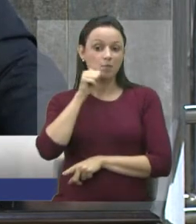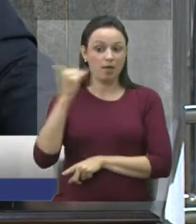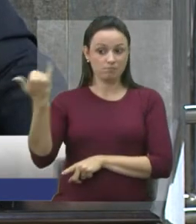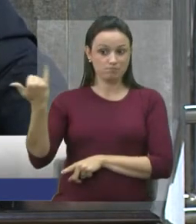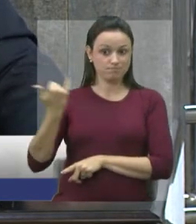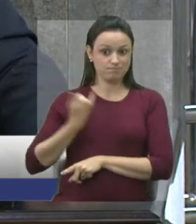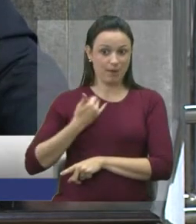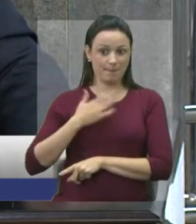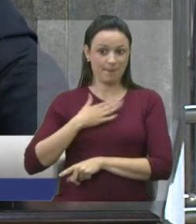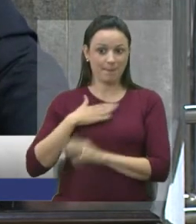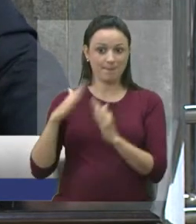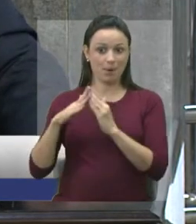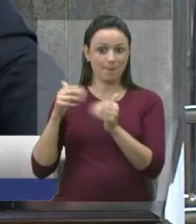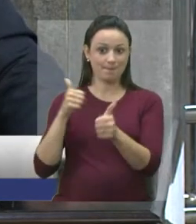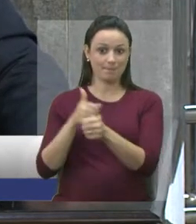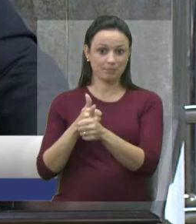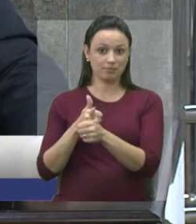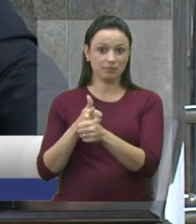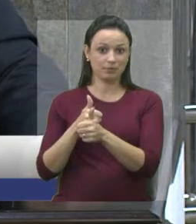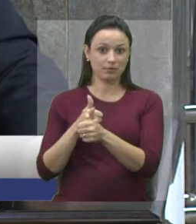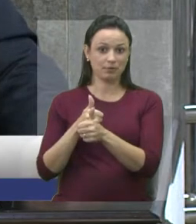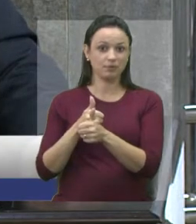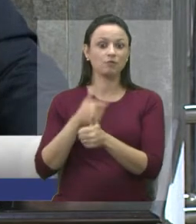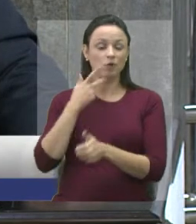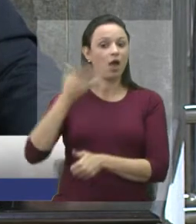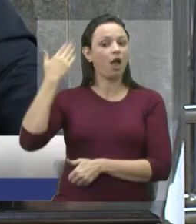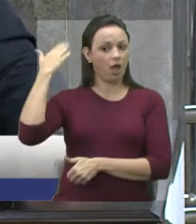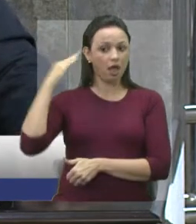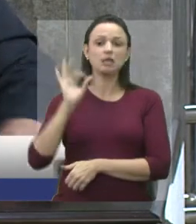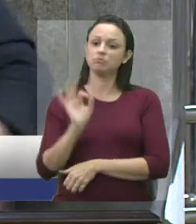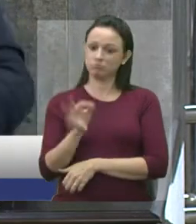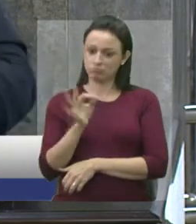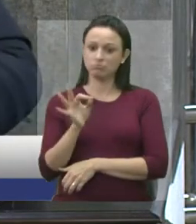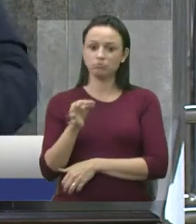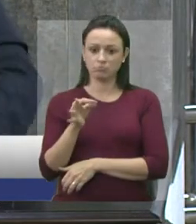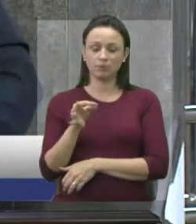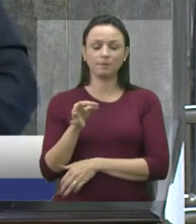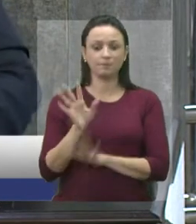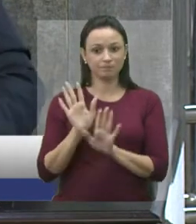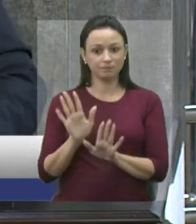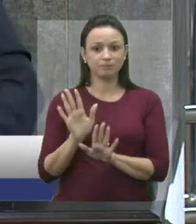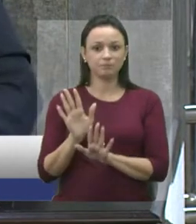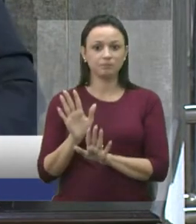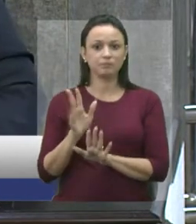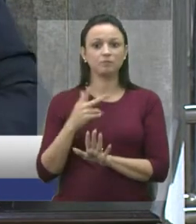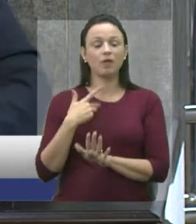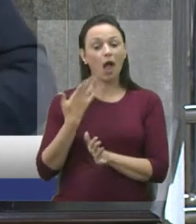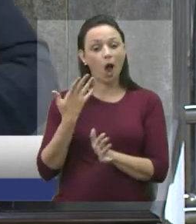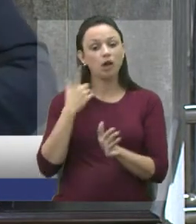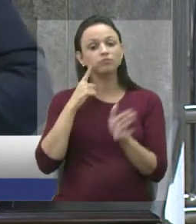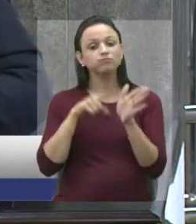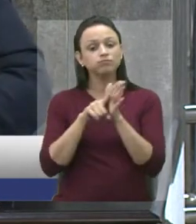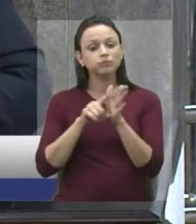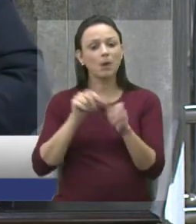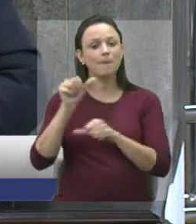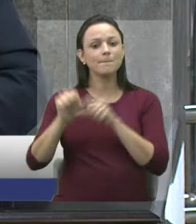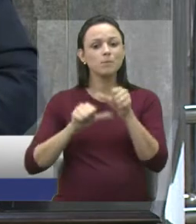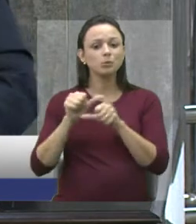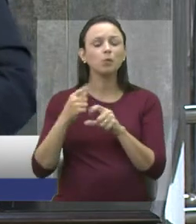esse caso também confirmou que era assim. Estamos verificando se mudou ou não, o que